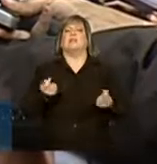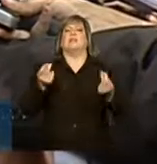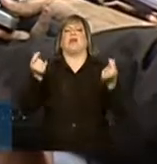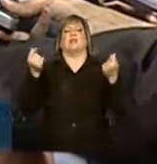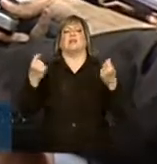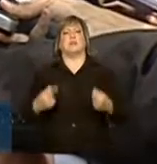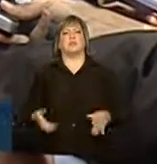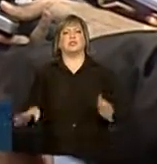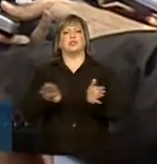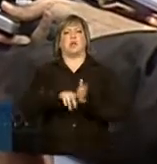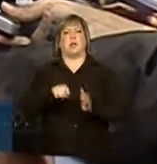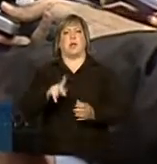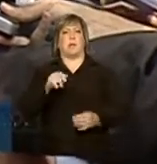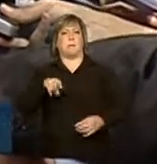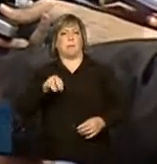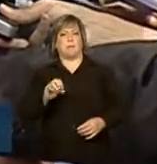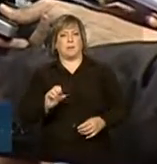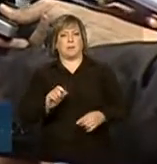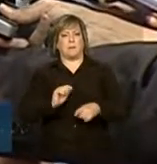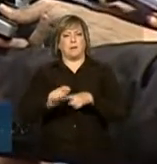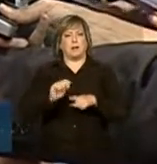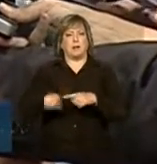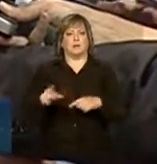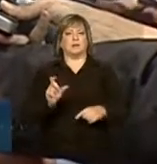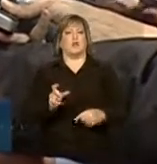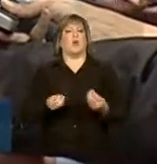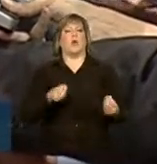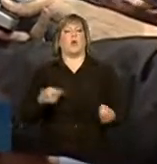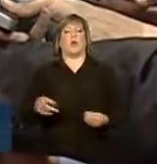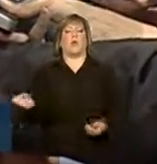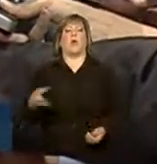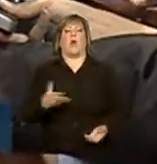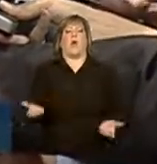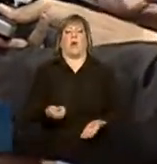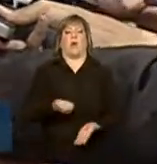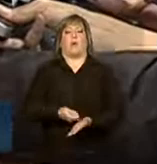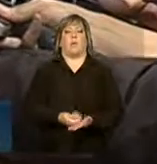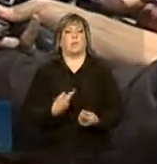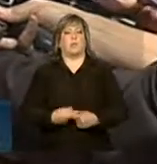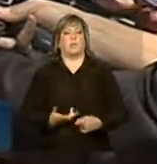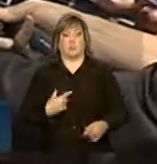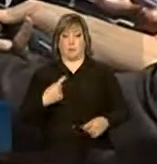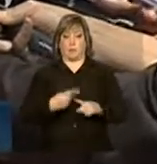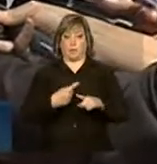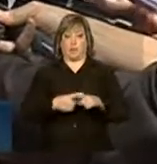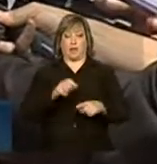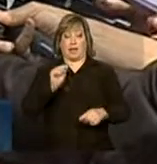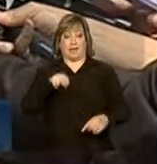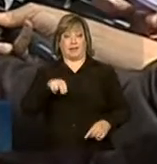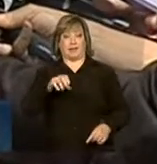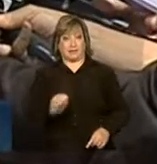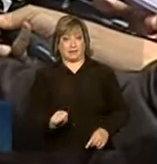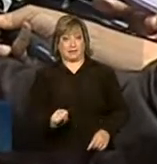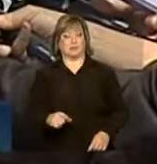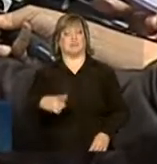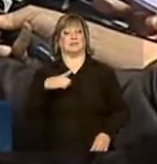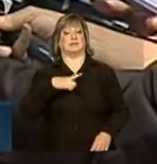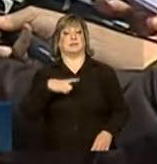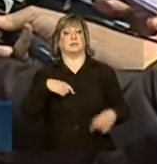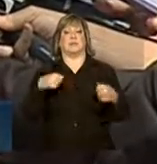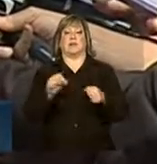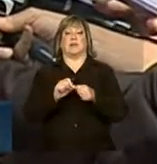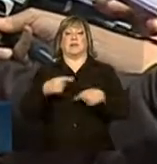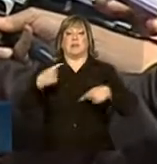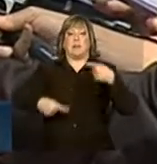de saúde como um rol obrigatório, como algo obrigatório? Porque a ANS teve que construir um debate com especialistas,